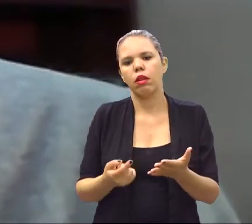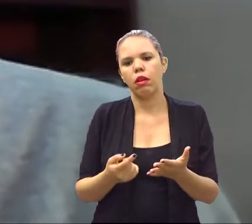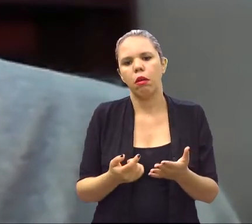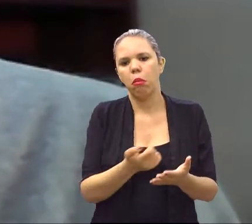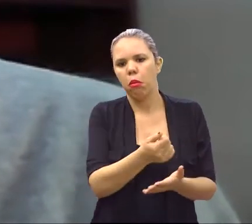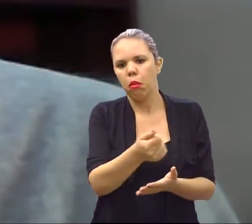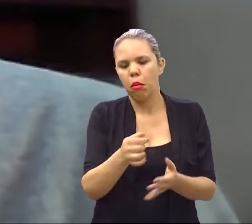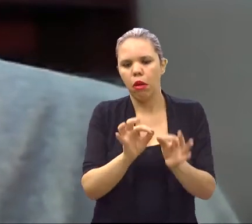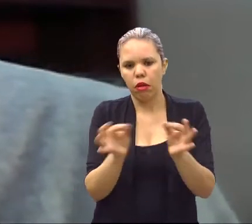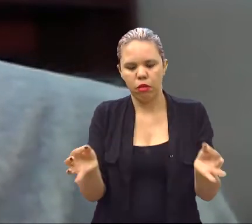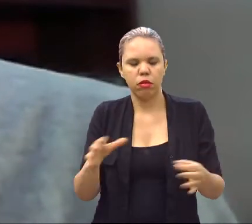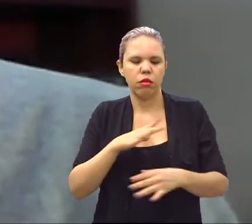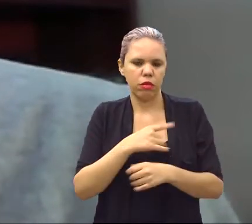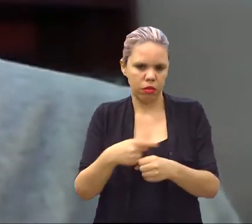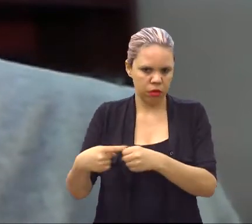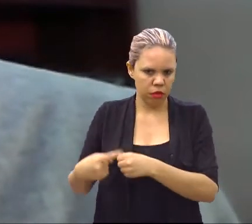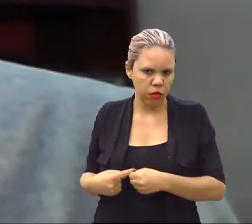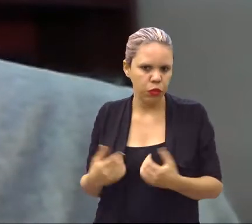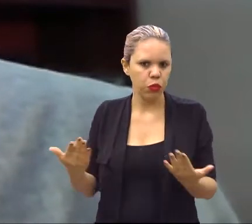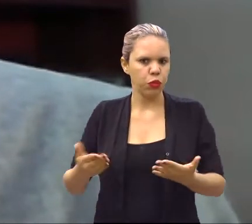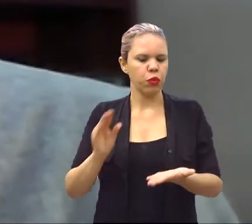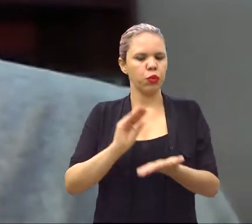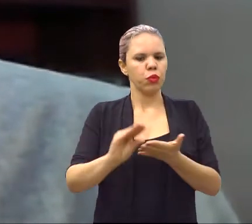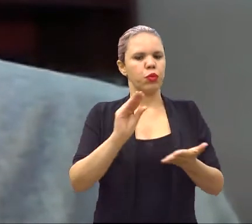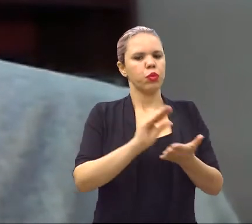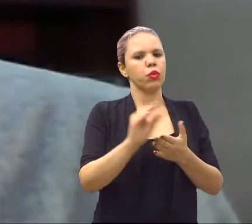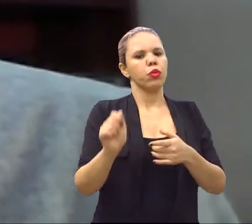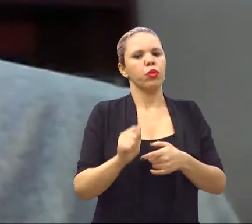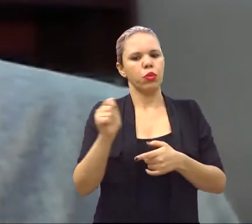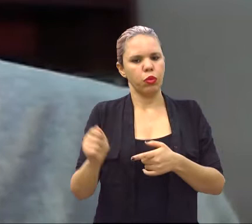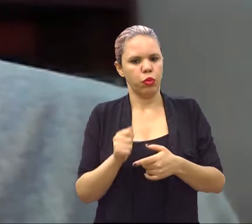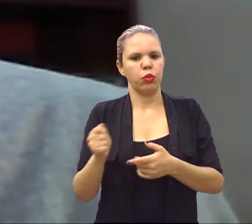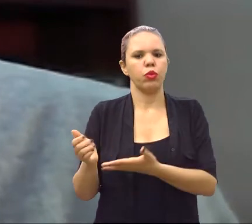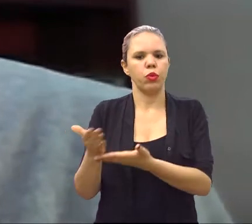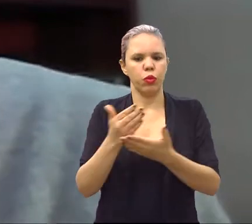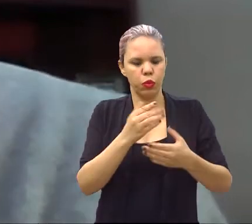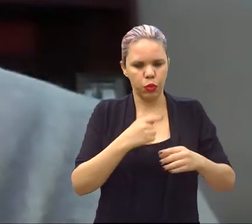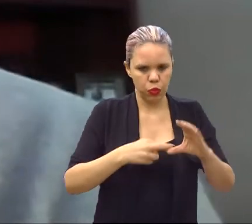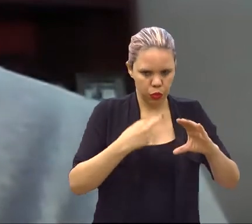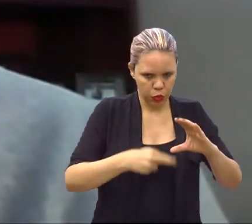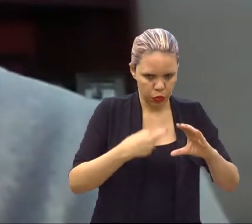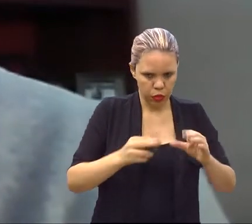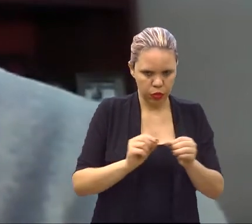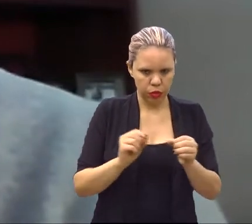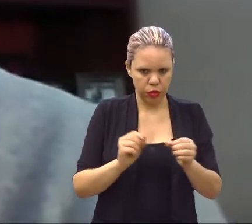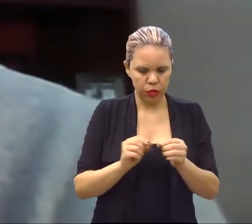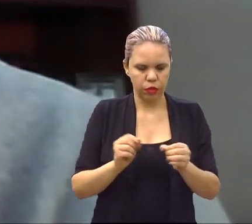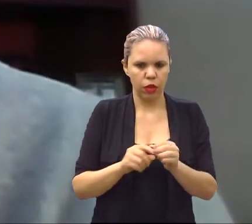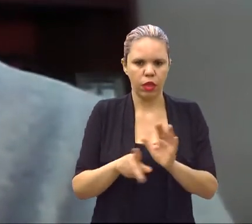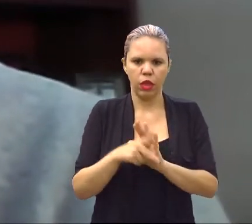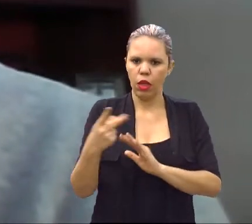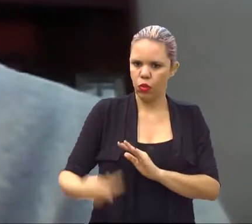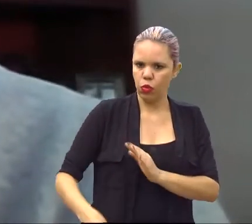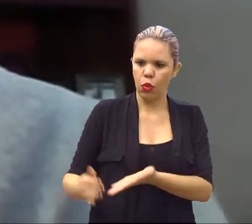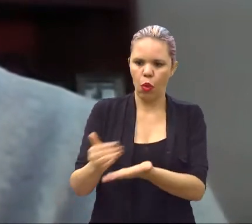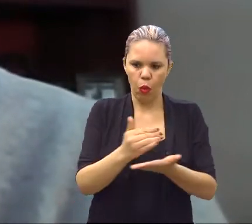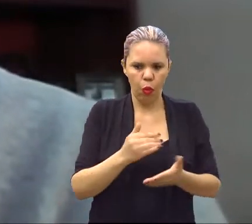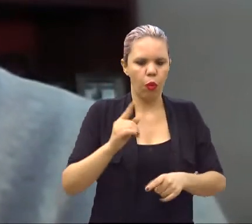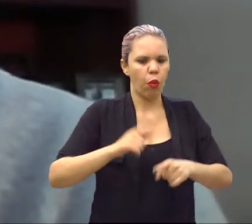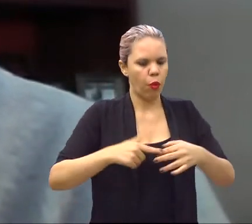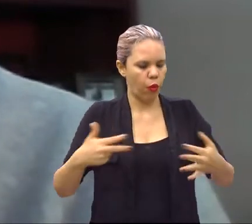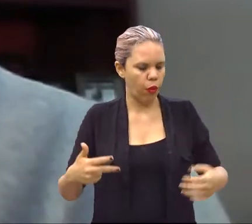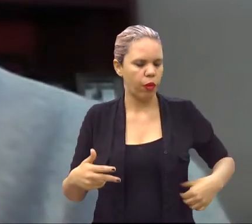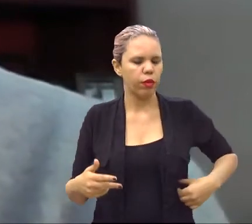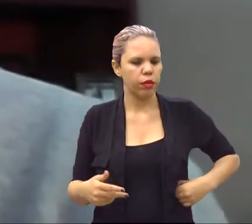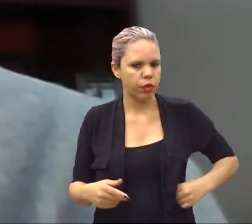de pequenos municípios, porque hoje os investimentos em cooperativas de catadores são feitos naqueles municípios que têm a sua coleta